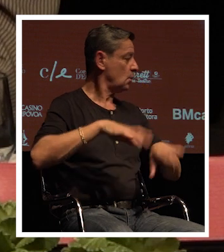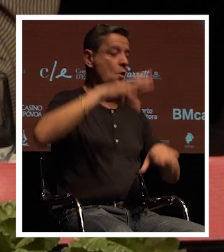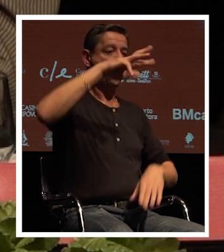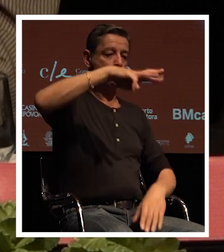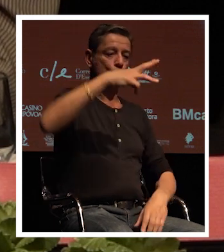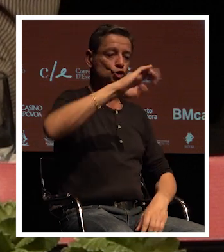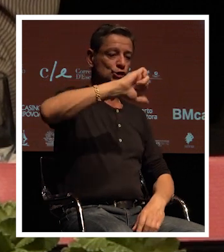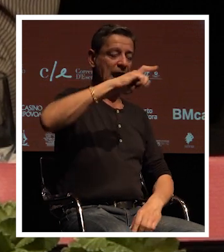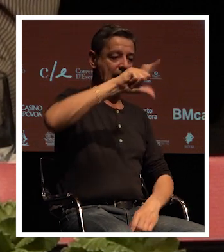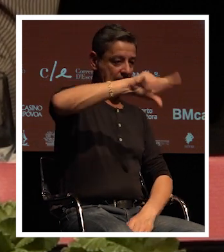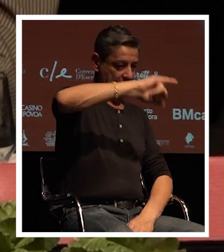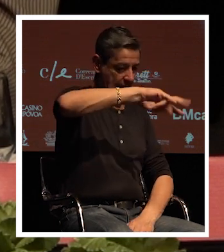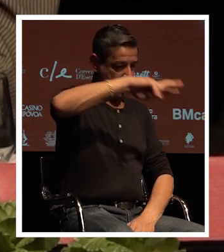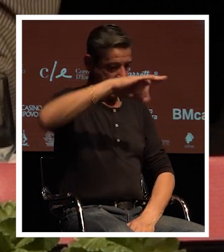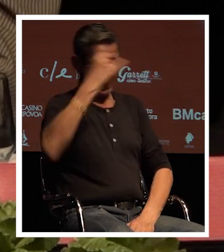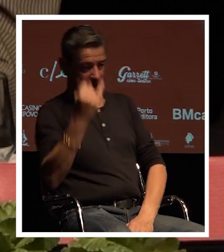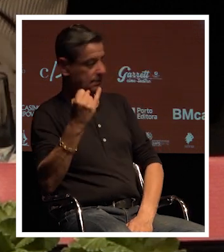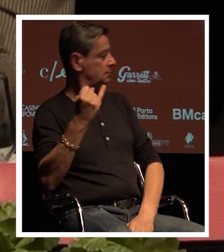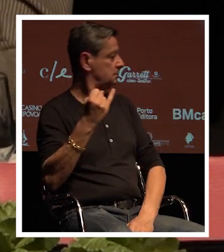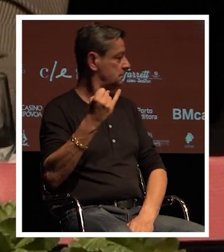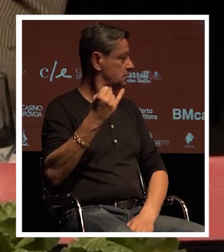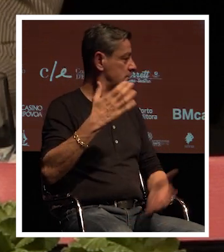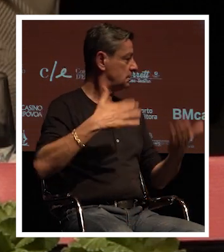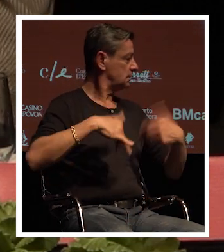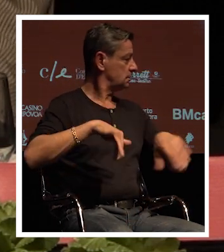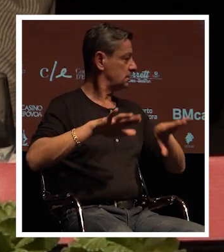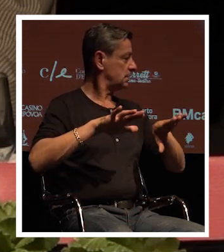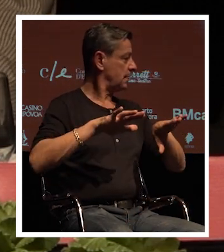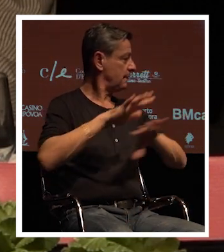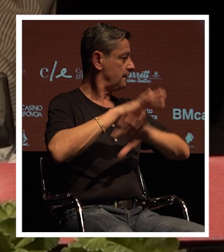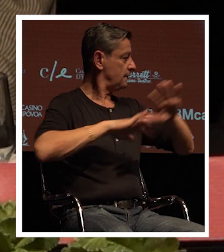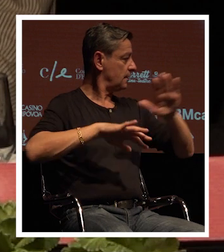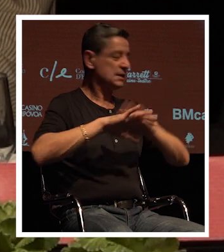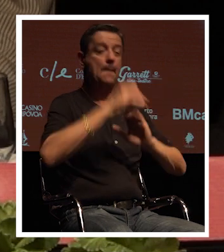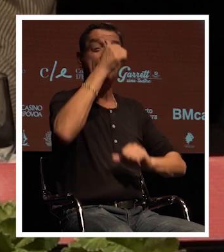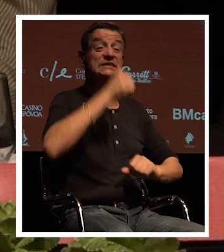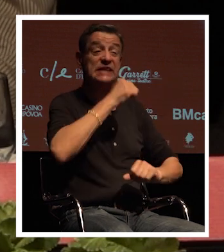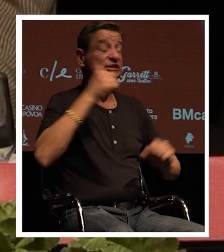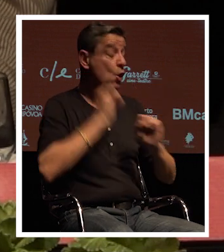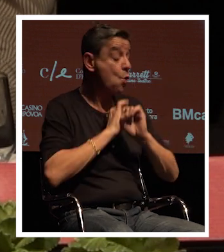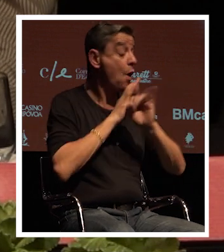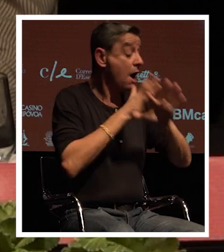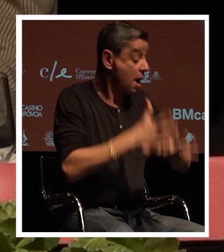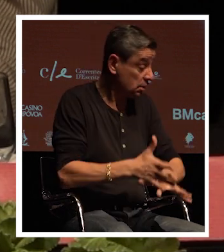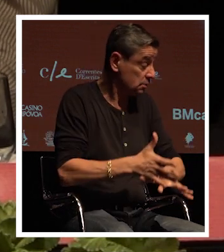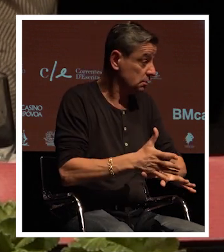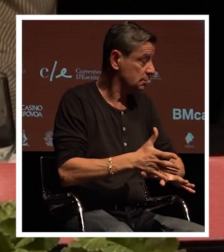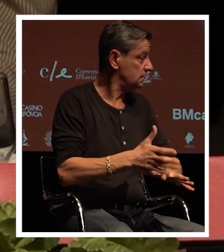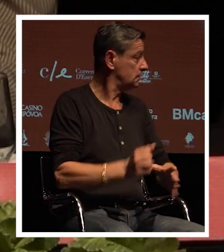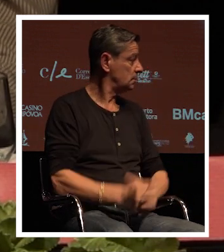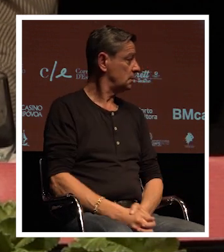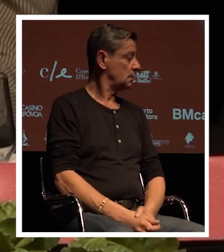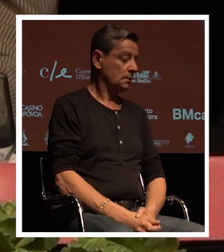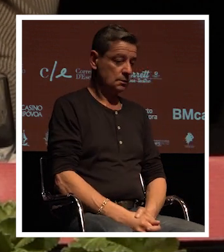aloja mas que ciência feita de gestos sem paciência então